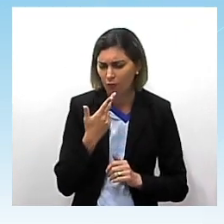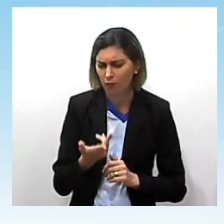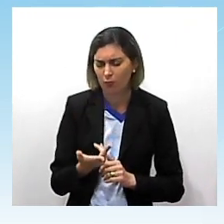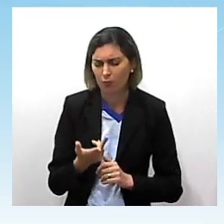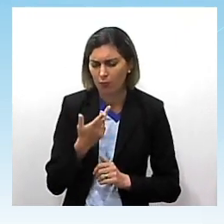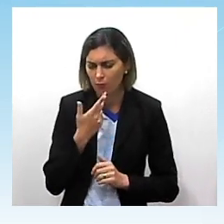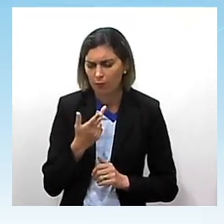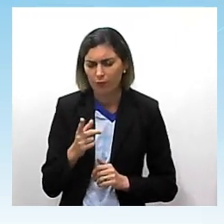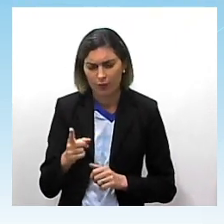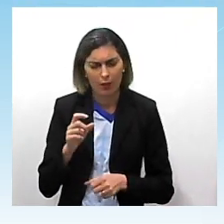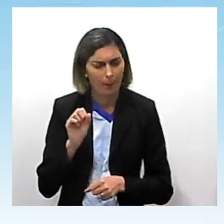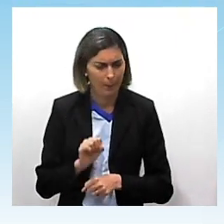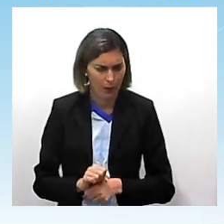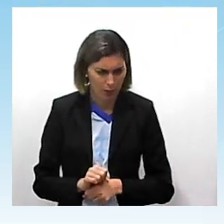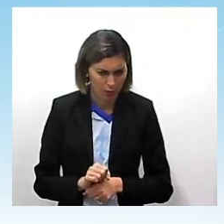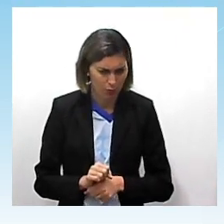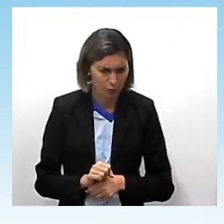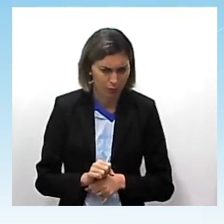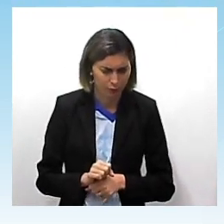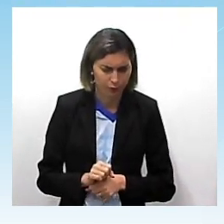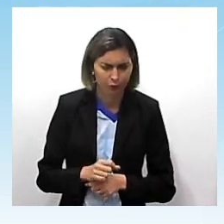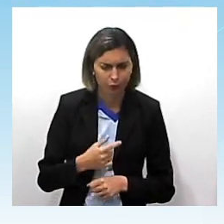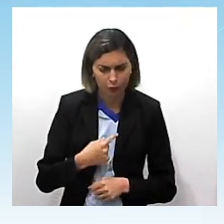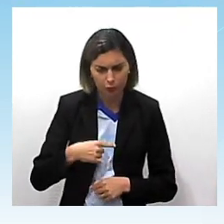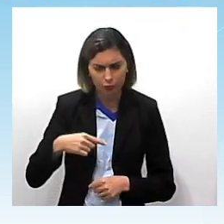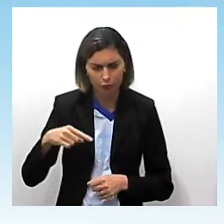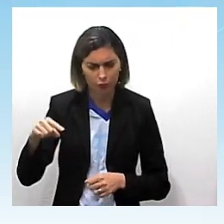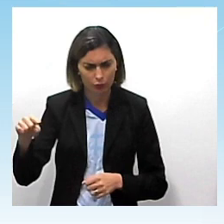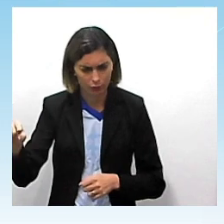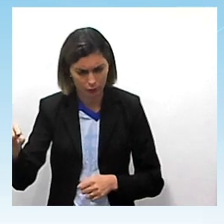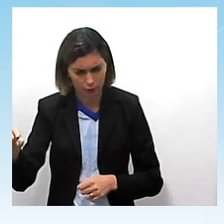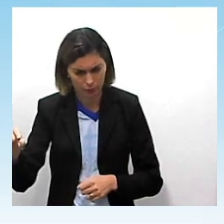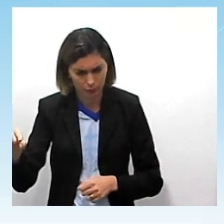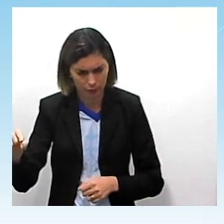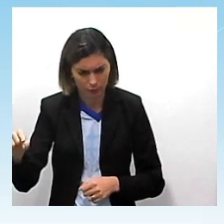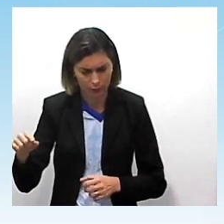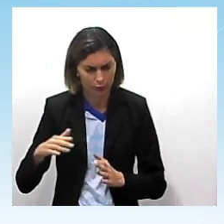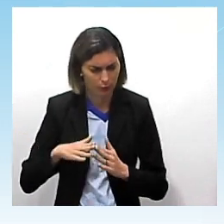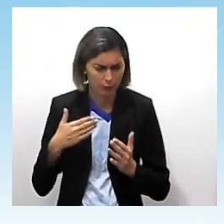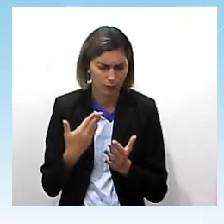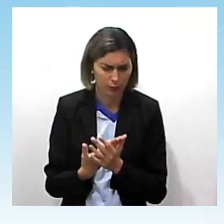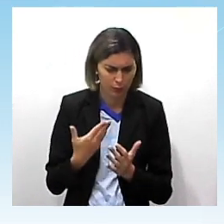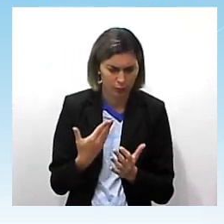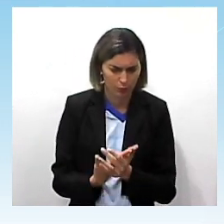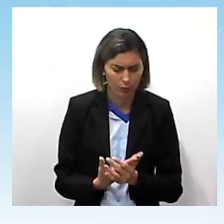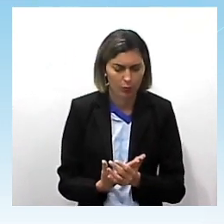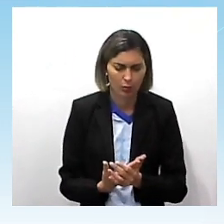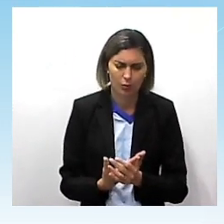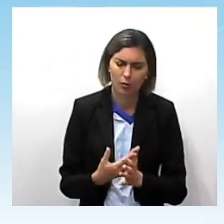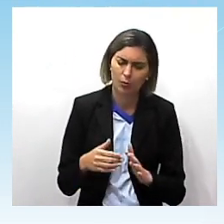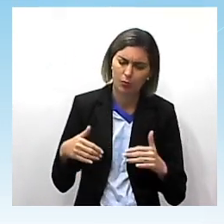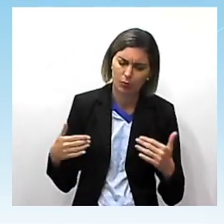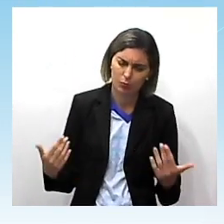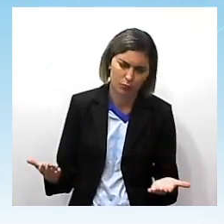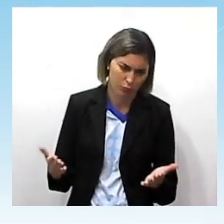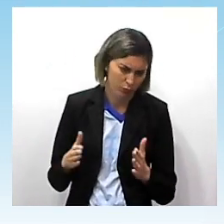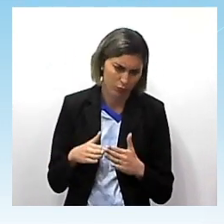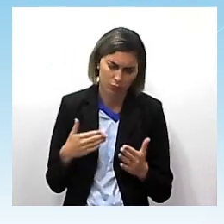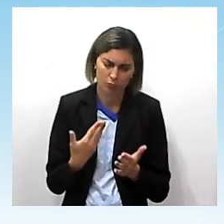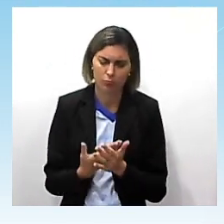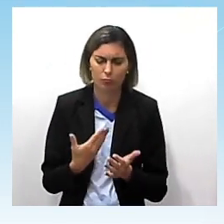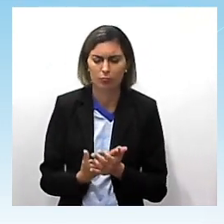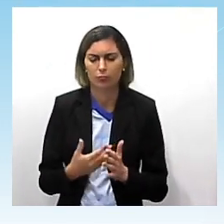o indivíduo estava parado, foi a uma certa distância caminhando para a escola ou para o caminho dele, sei lá, estou supondo escola porque falou sem